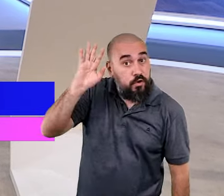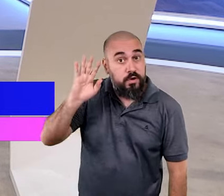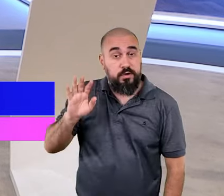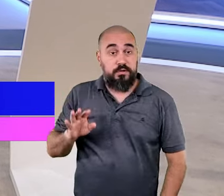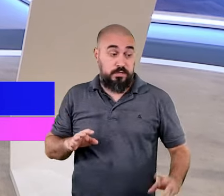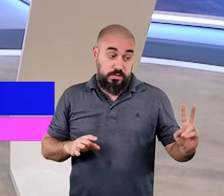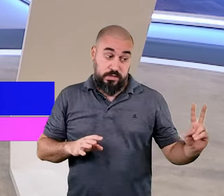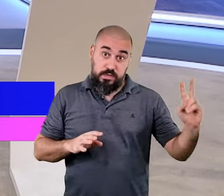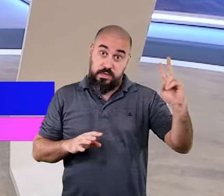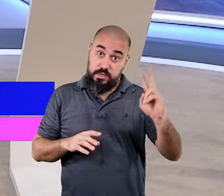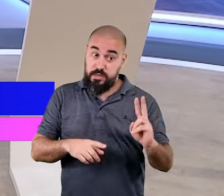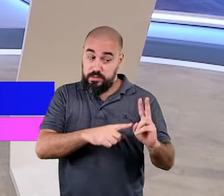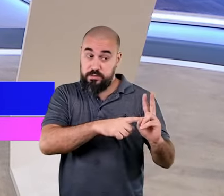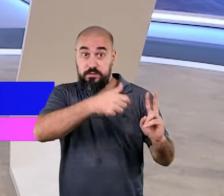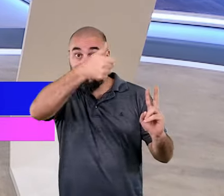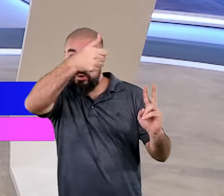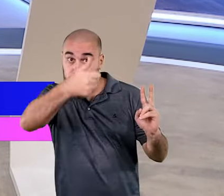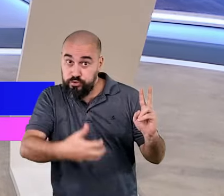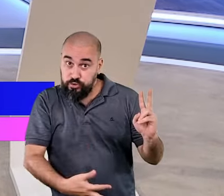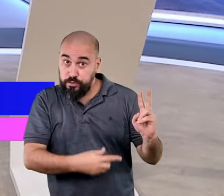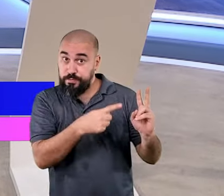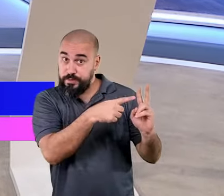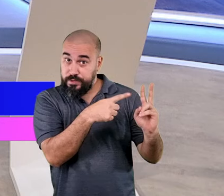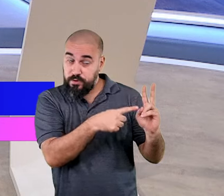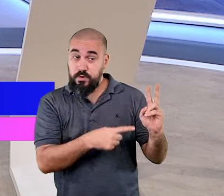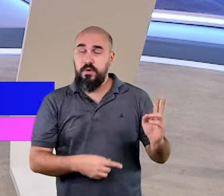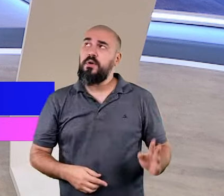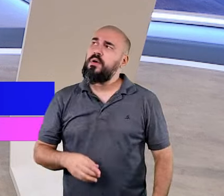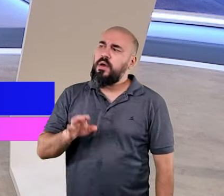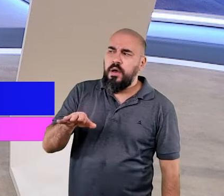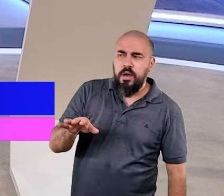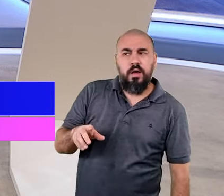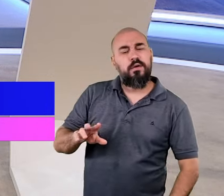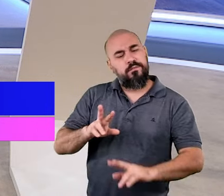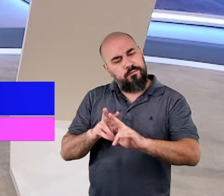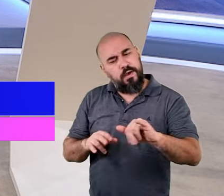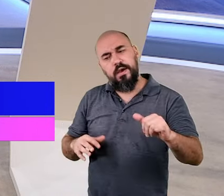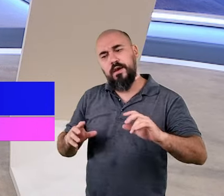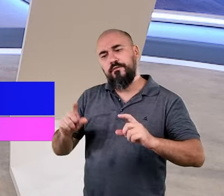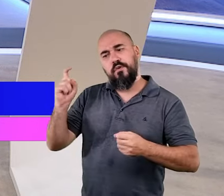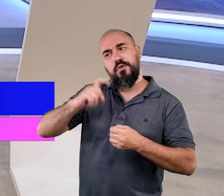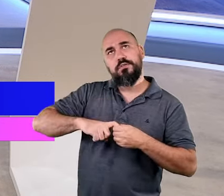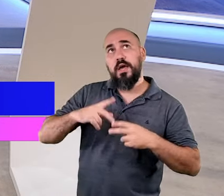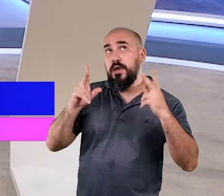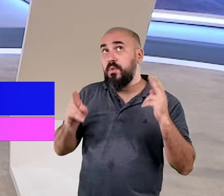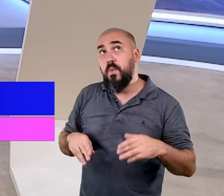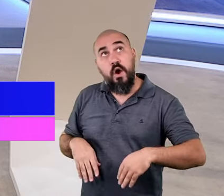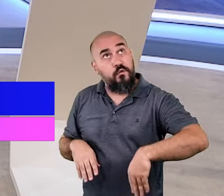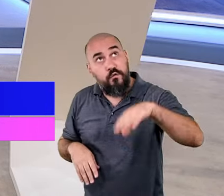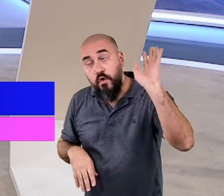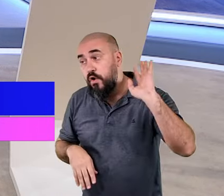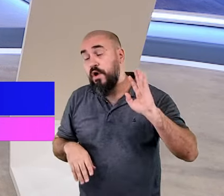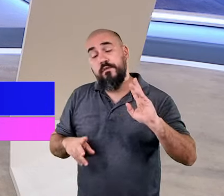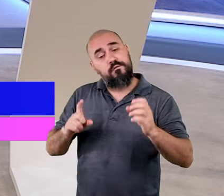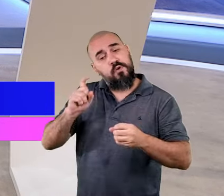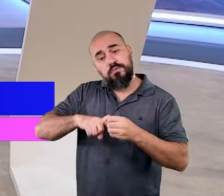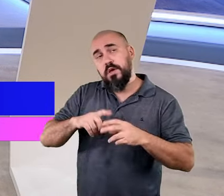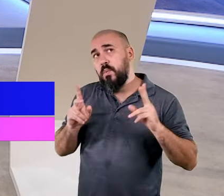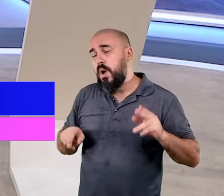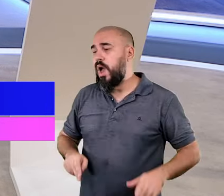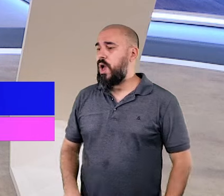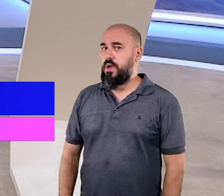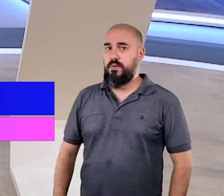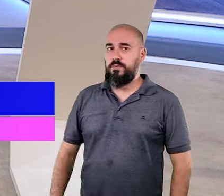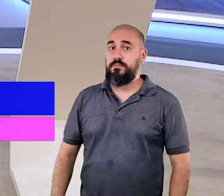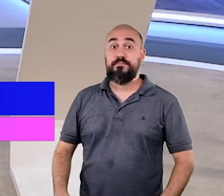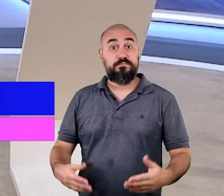que apareceram disseram: como vocês viram Jesus subindo, ele vai voltar. Então ele volta de maneira corporal nas